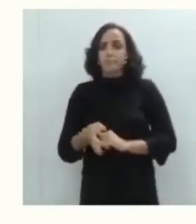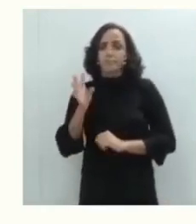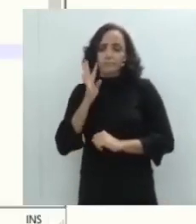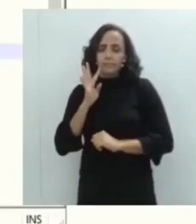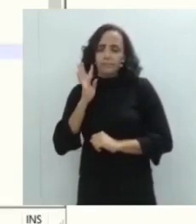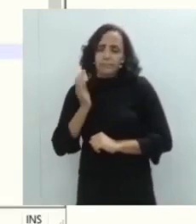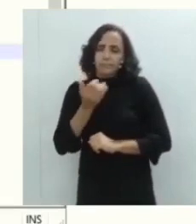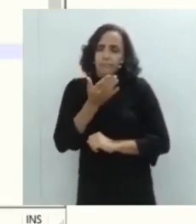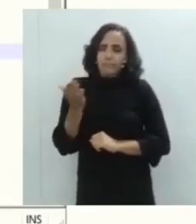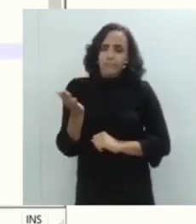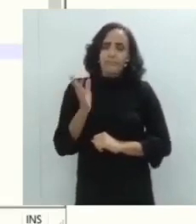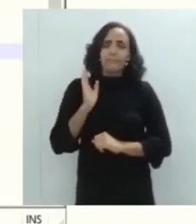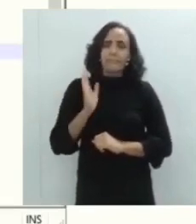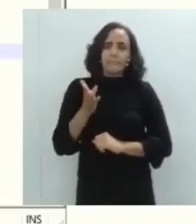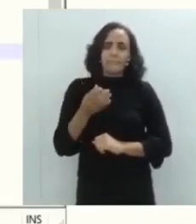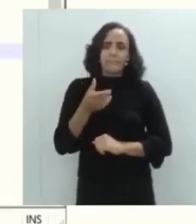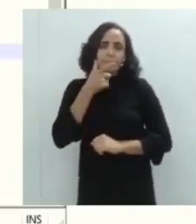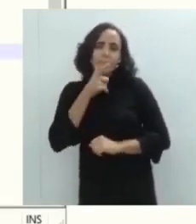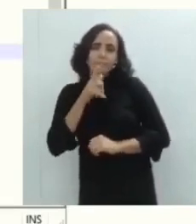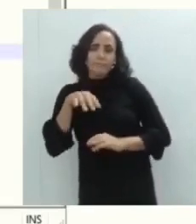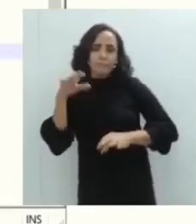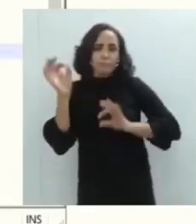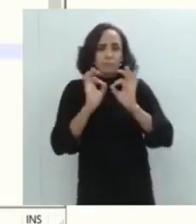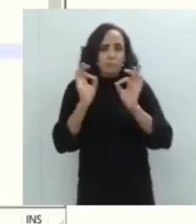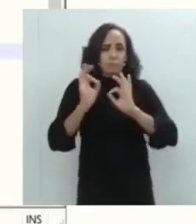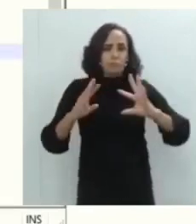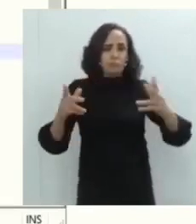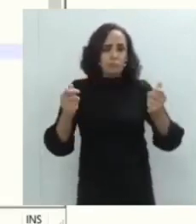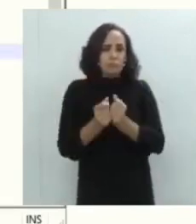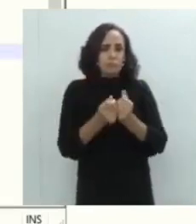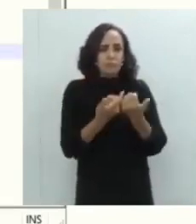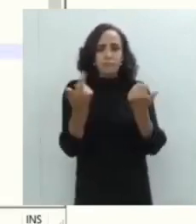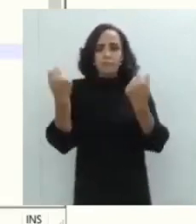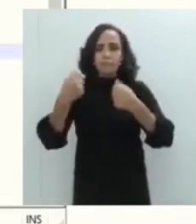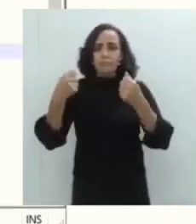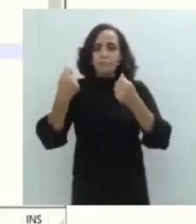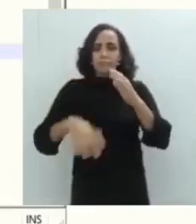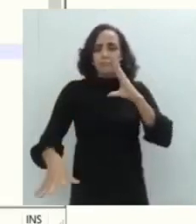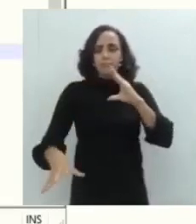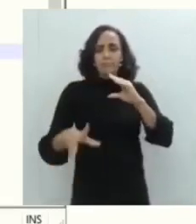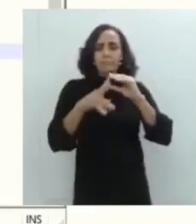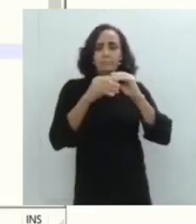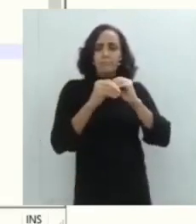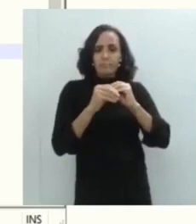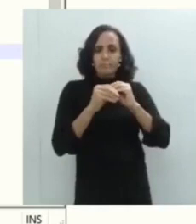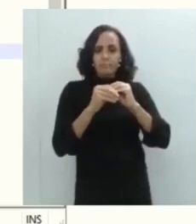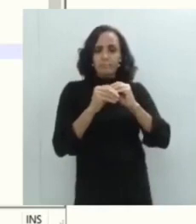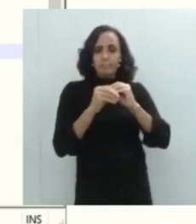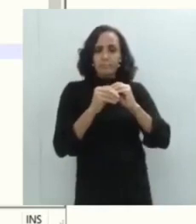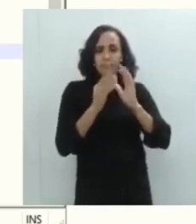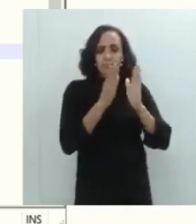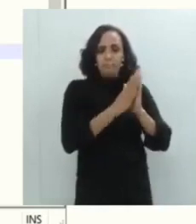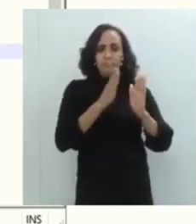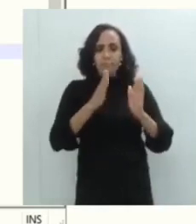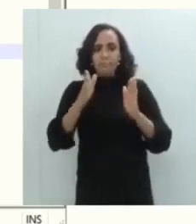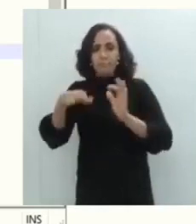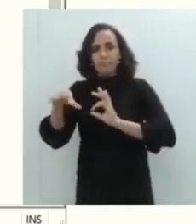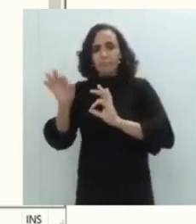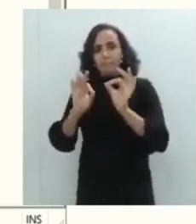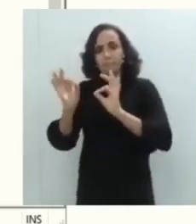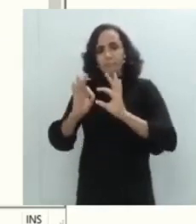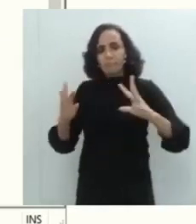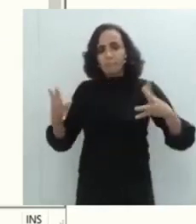Beleza, a gente viu como funciona a consulta, né? Mas agora a gente precisa implementar a atualização de